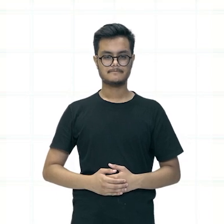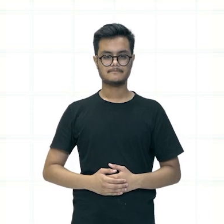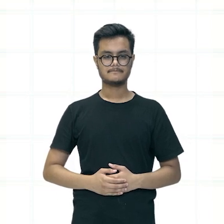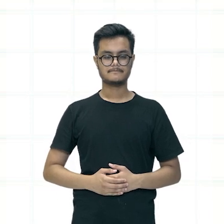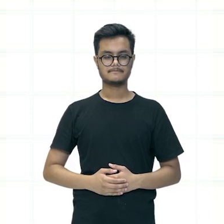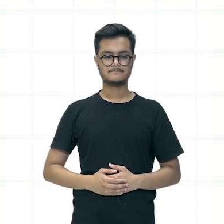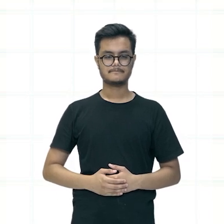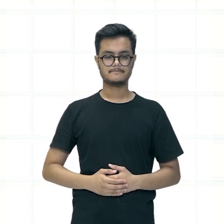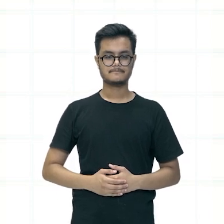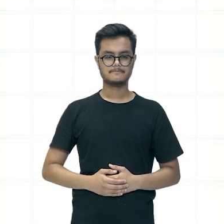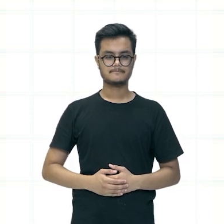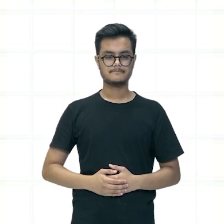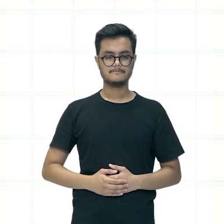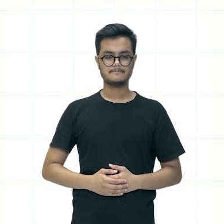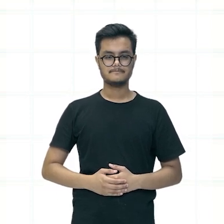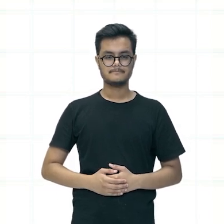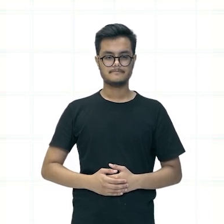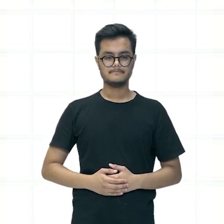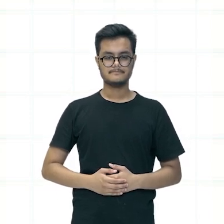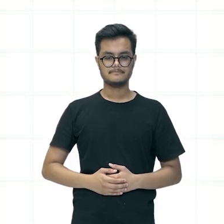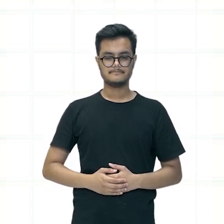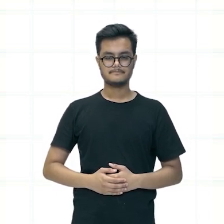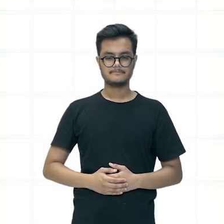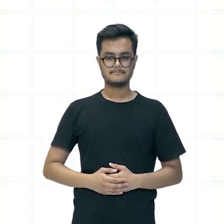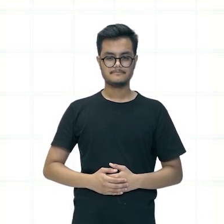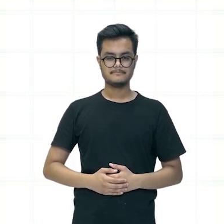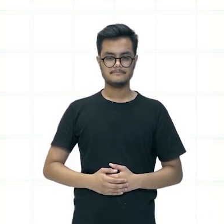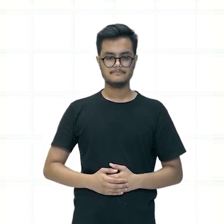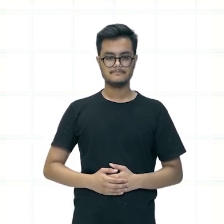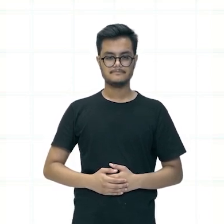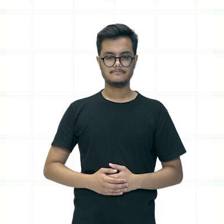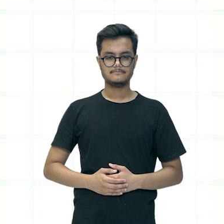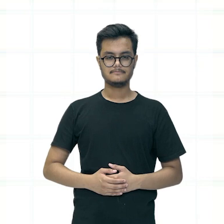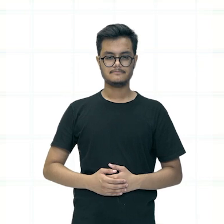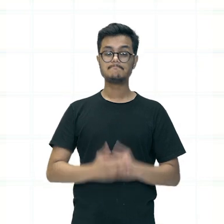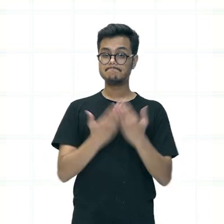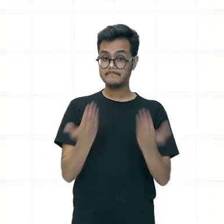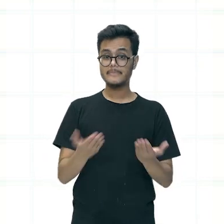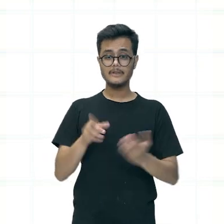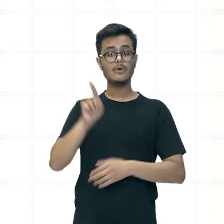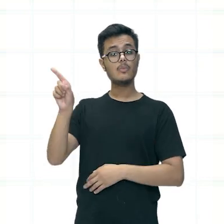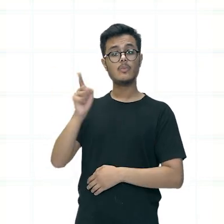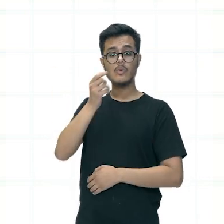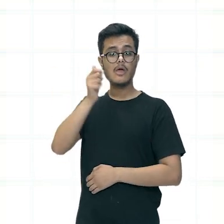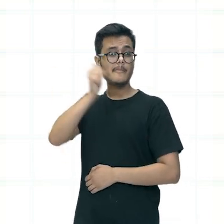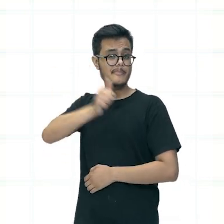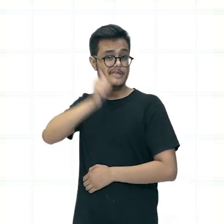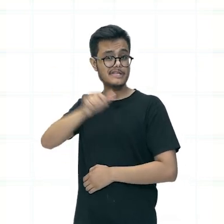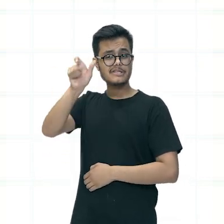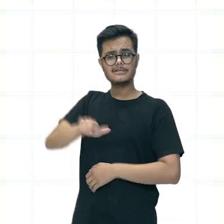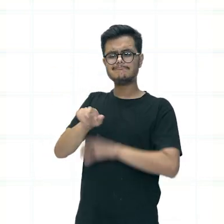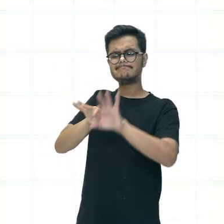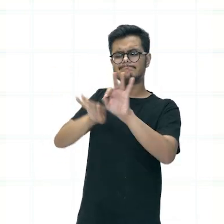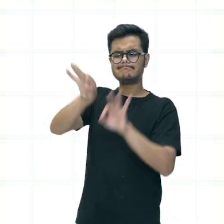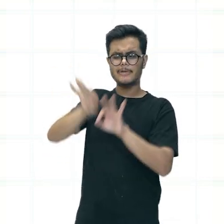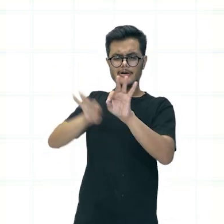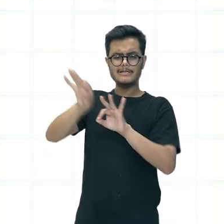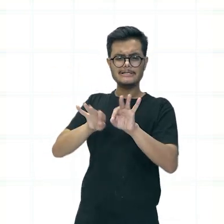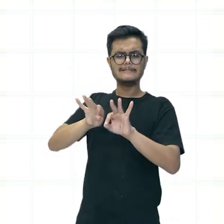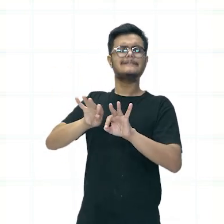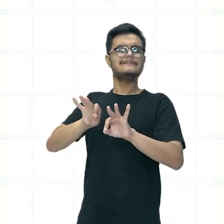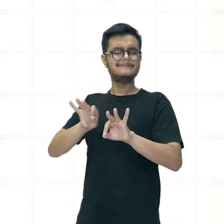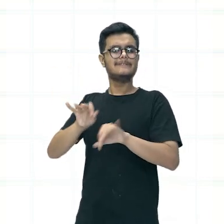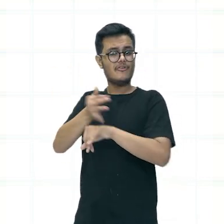Potira planned her vacation last week. Então, a Potira planejou as férias dela, né,